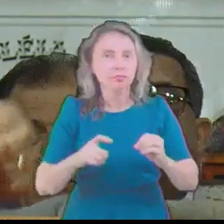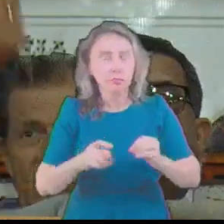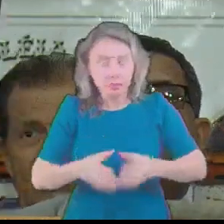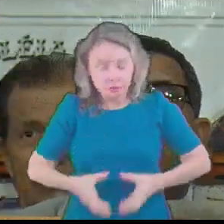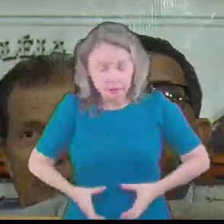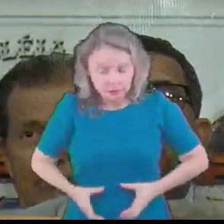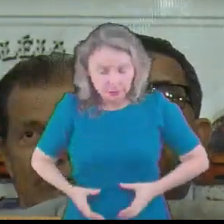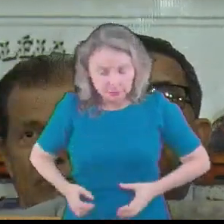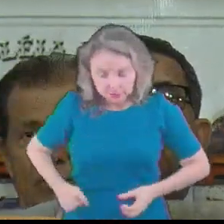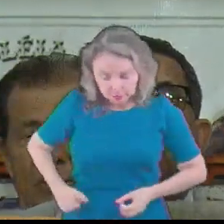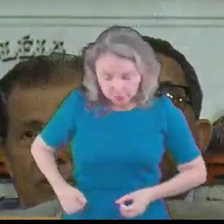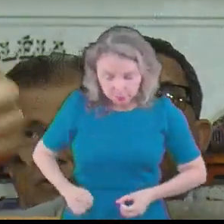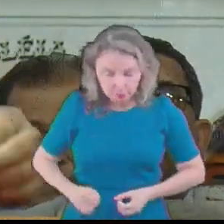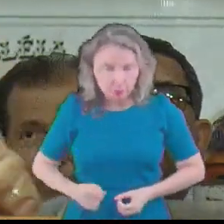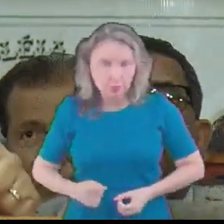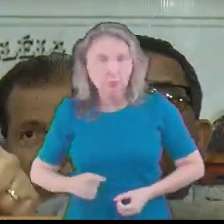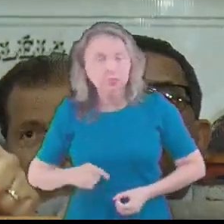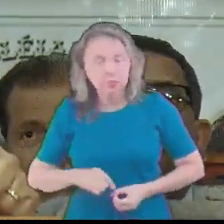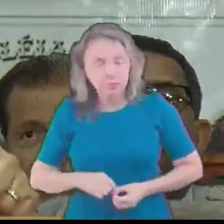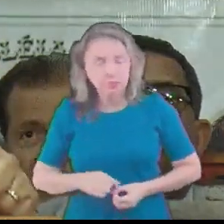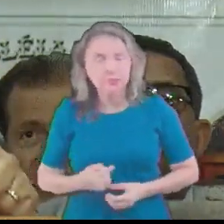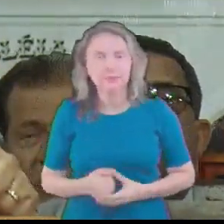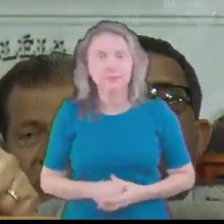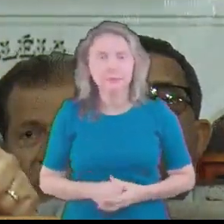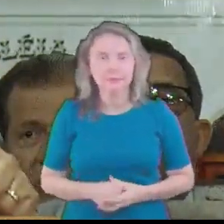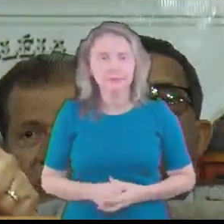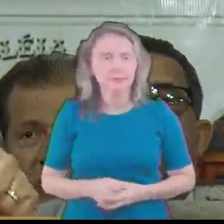É sempre o nosso pensamento é esse.